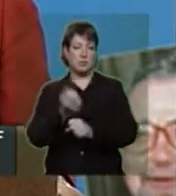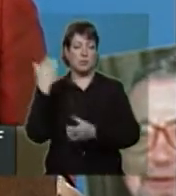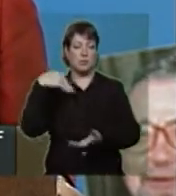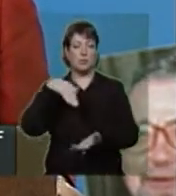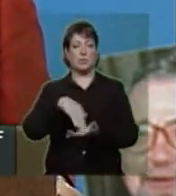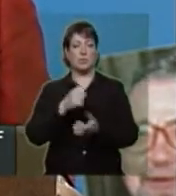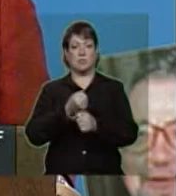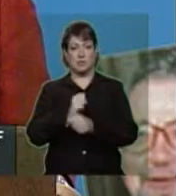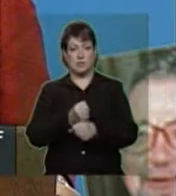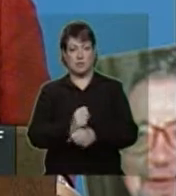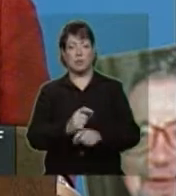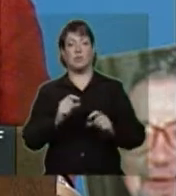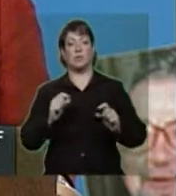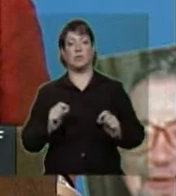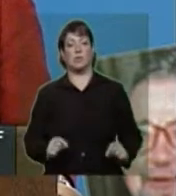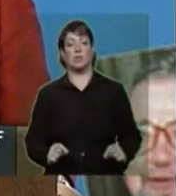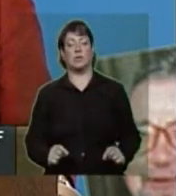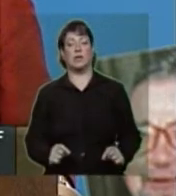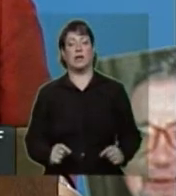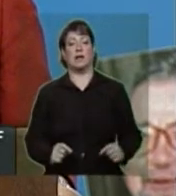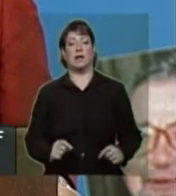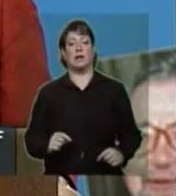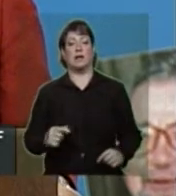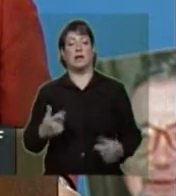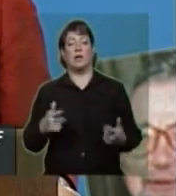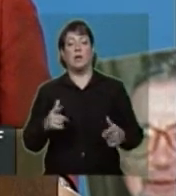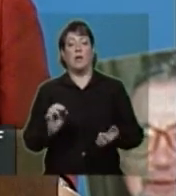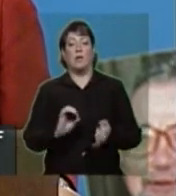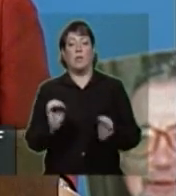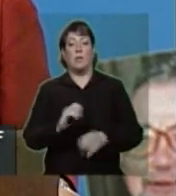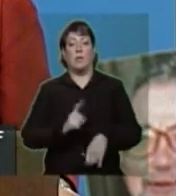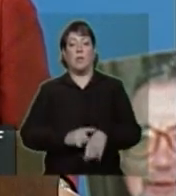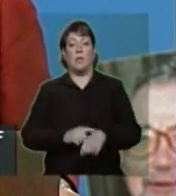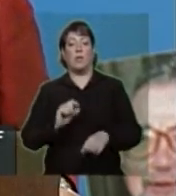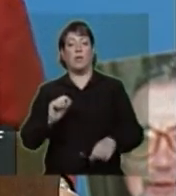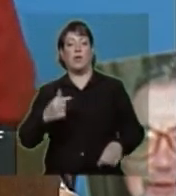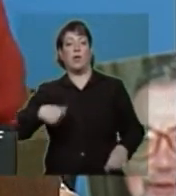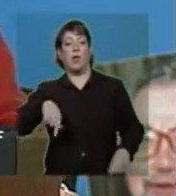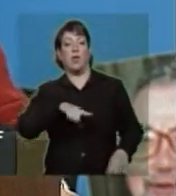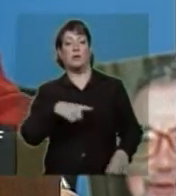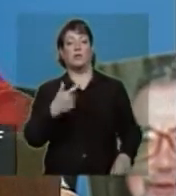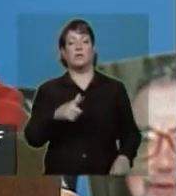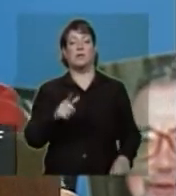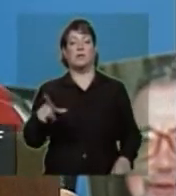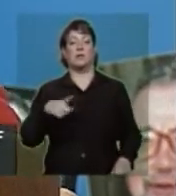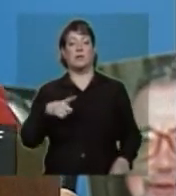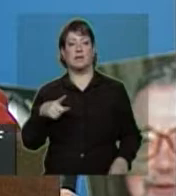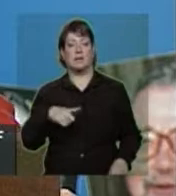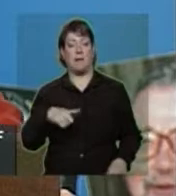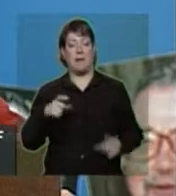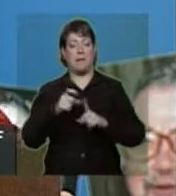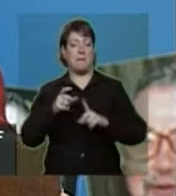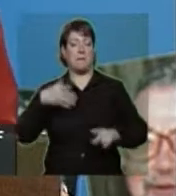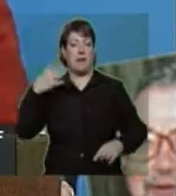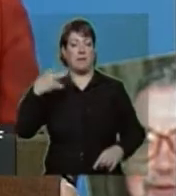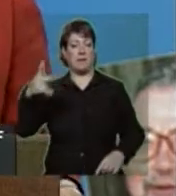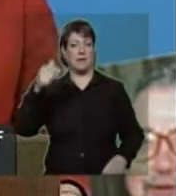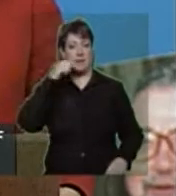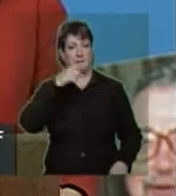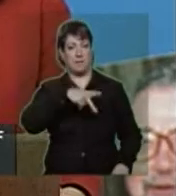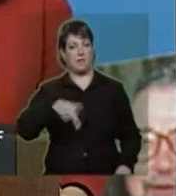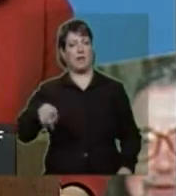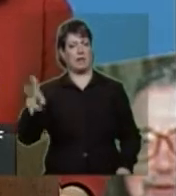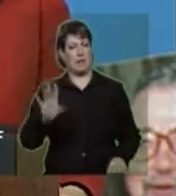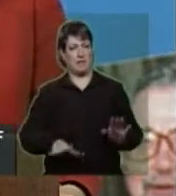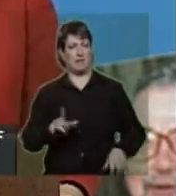décadas, em que não contássemos com a palavra da nossa professora, muitas vezes com a sua palavra